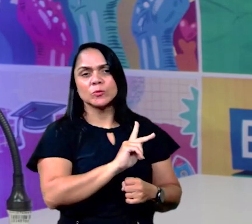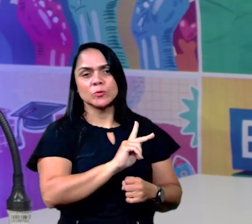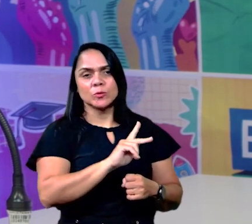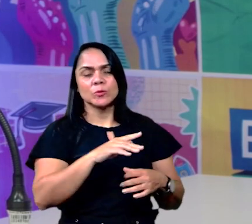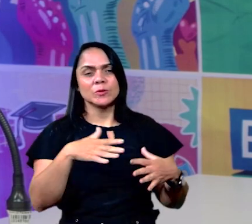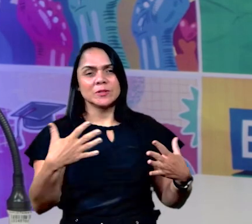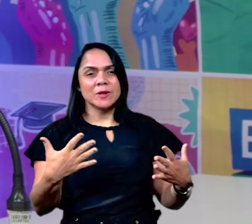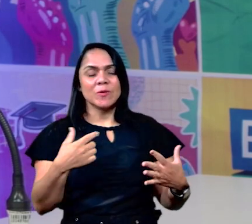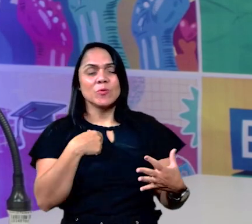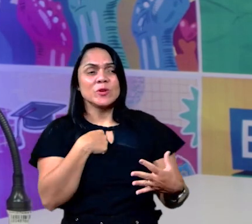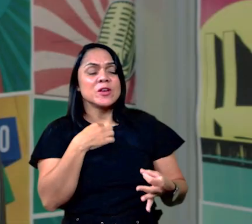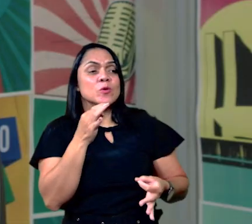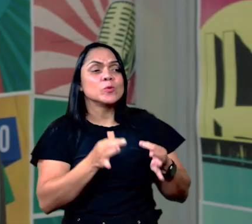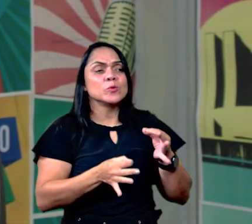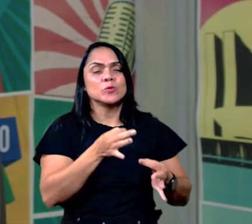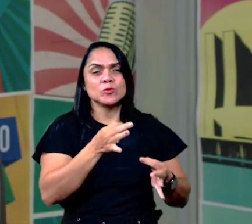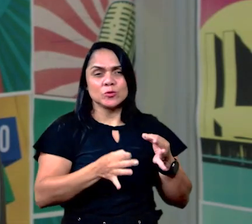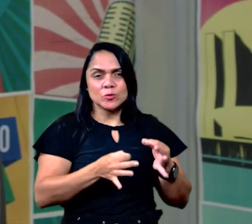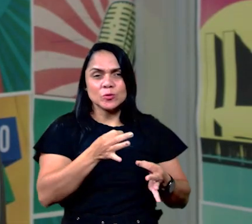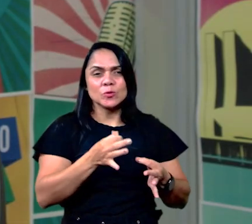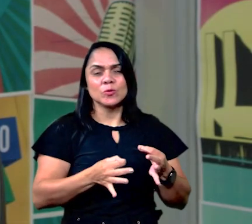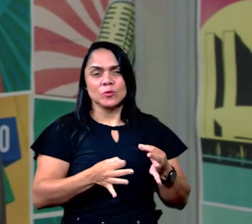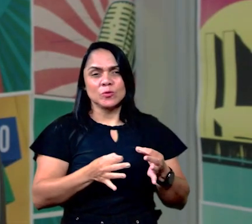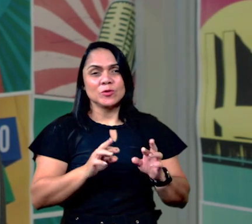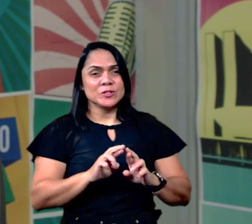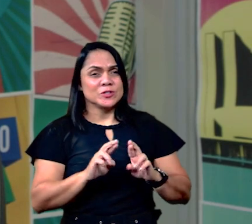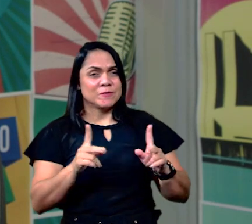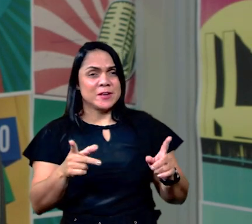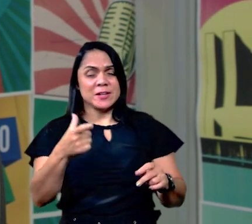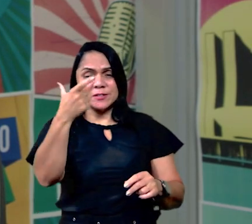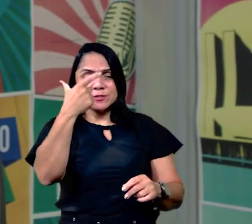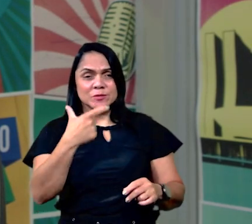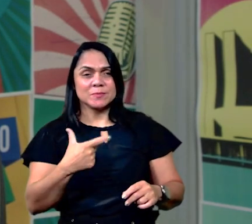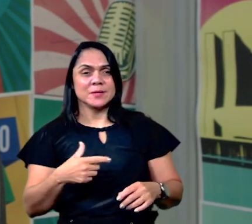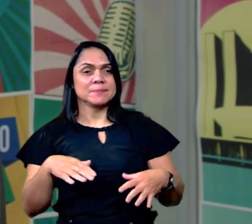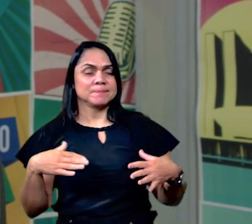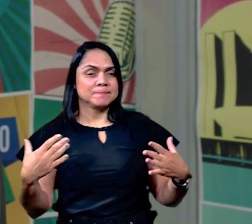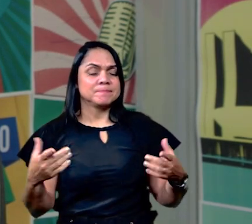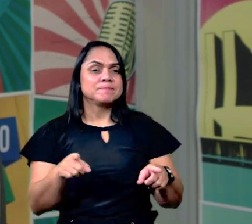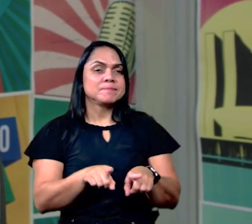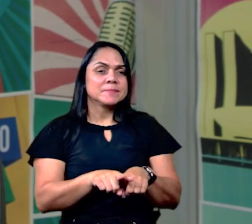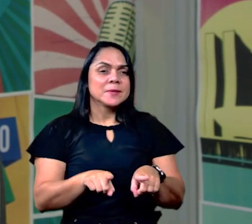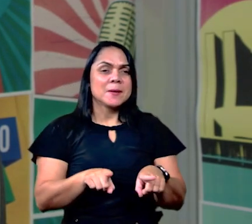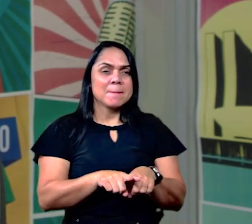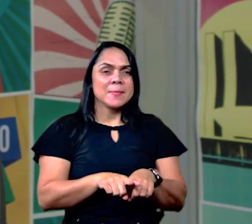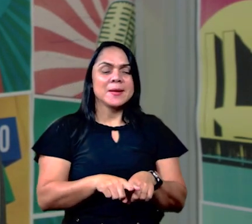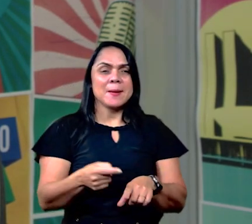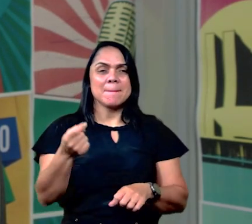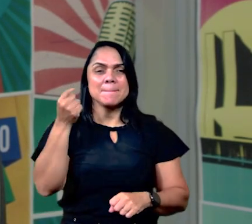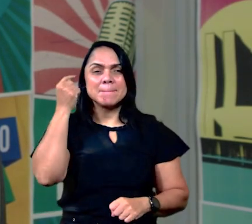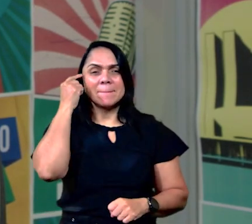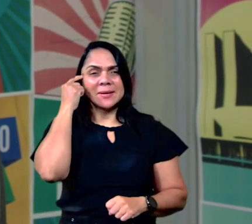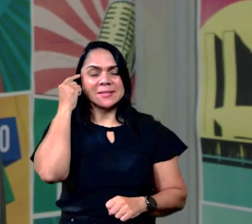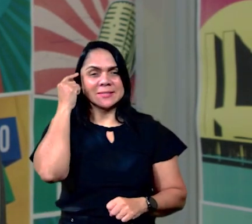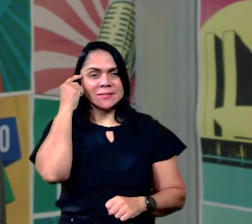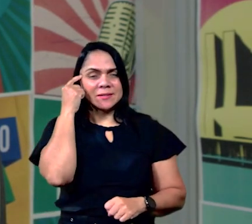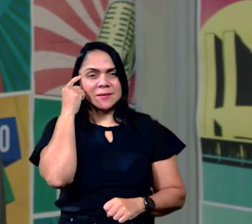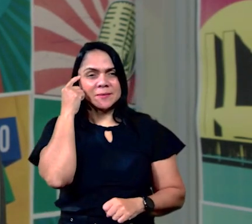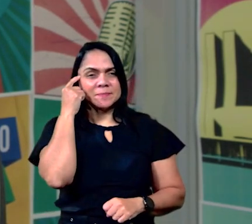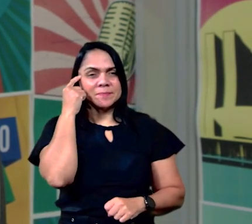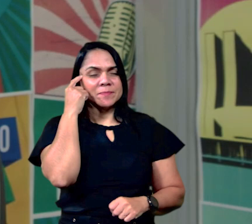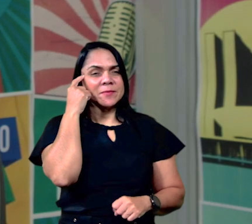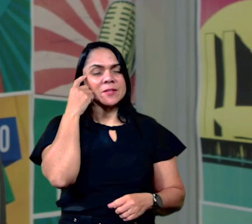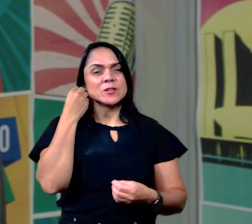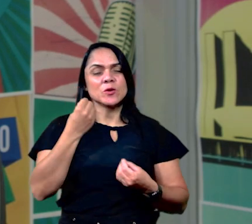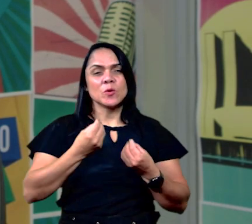pessoa, que eu julgo, inclusive, ser distinto de mim, né. E aí também pensar numa ferramenta que a antropologia dá, não